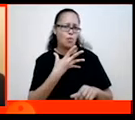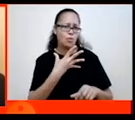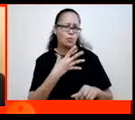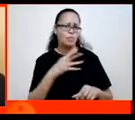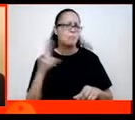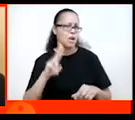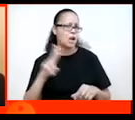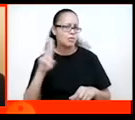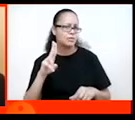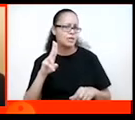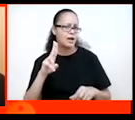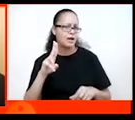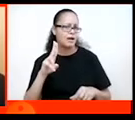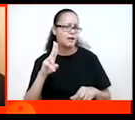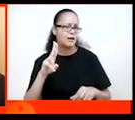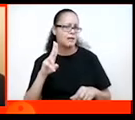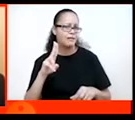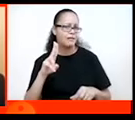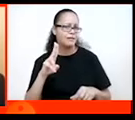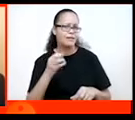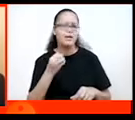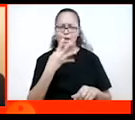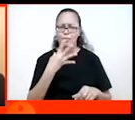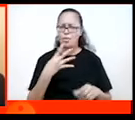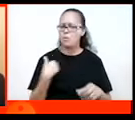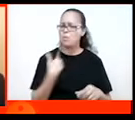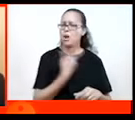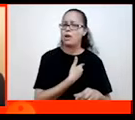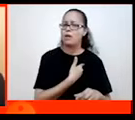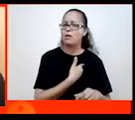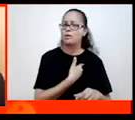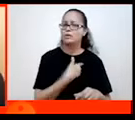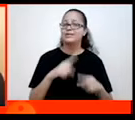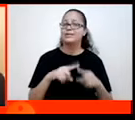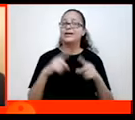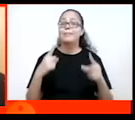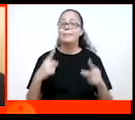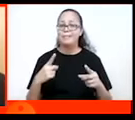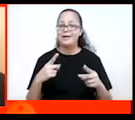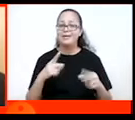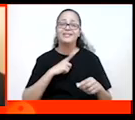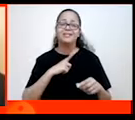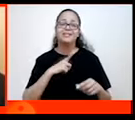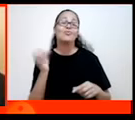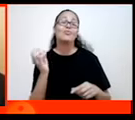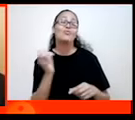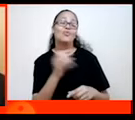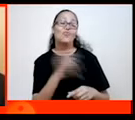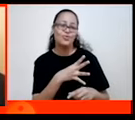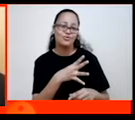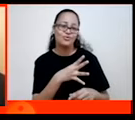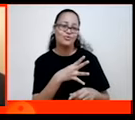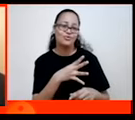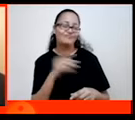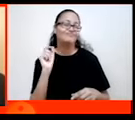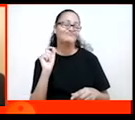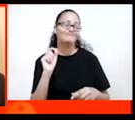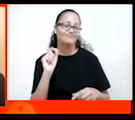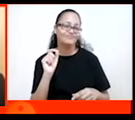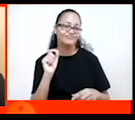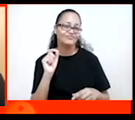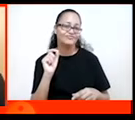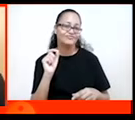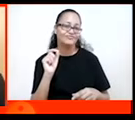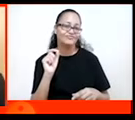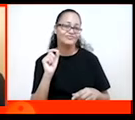está perfeito para o uso, né? Satisfaz a todas as nossas necessidades, mas o lançamento no mercado de um novo modelo, né, que